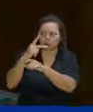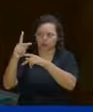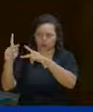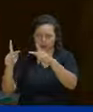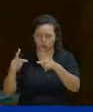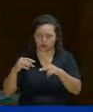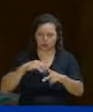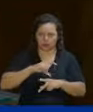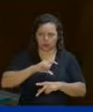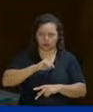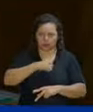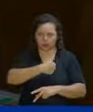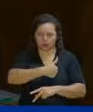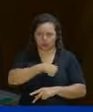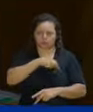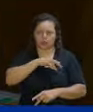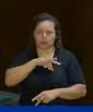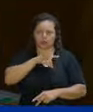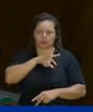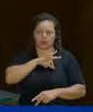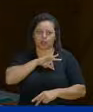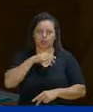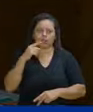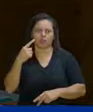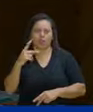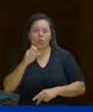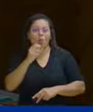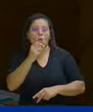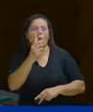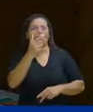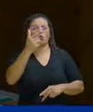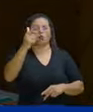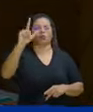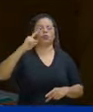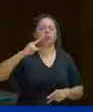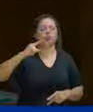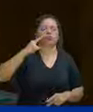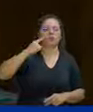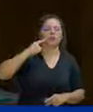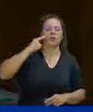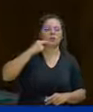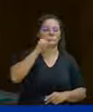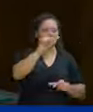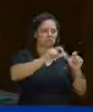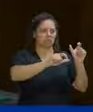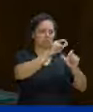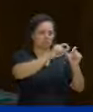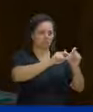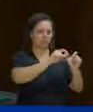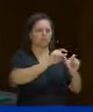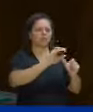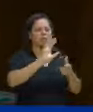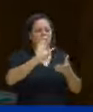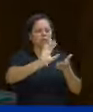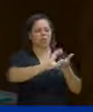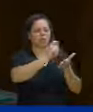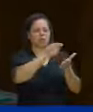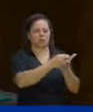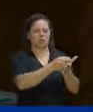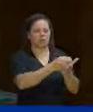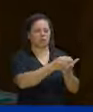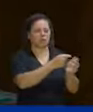credenciados para trabalhar nas eleições e os advogados dos candidatos ou dos partidos